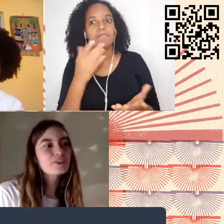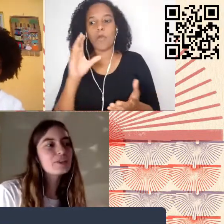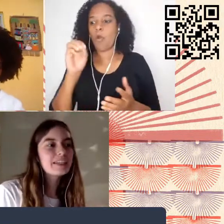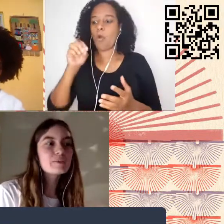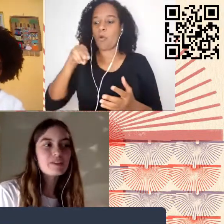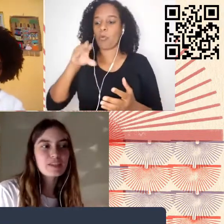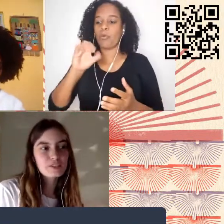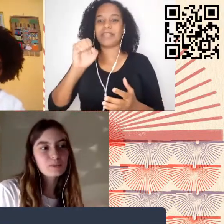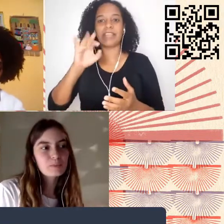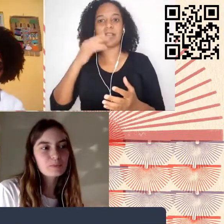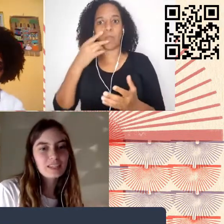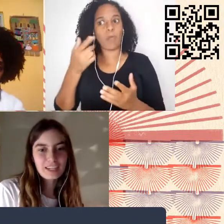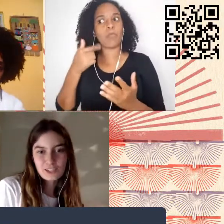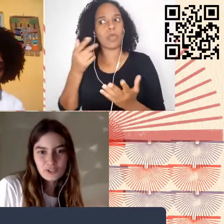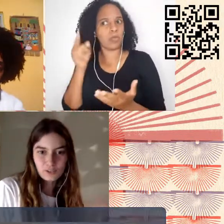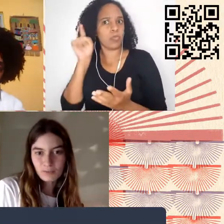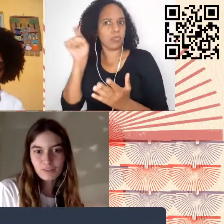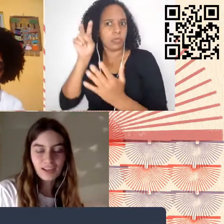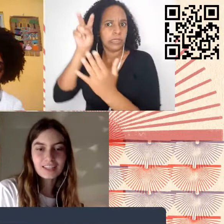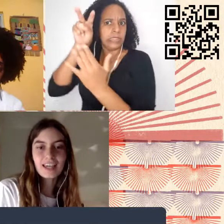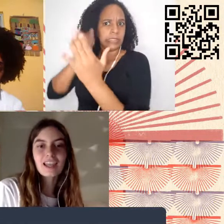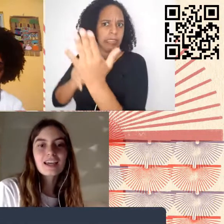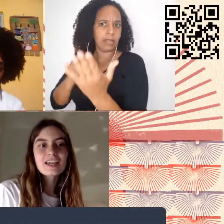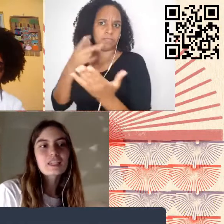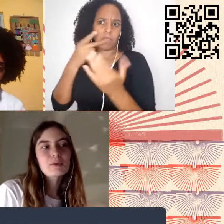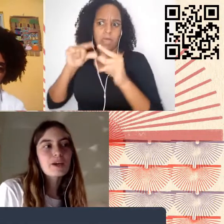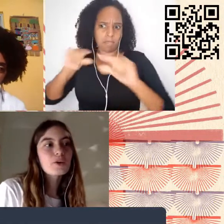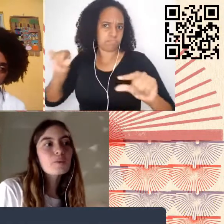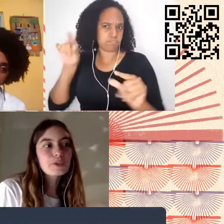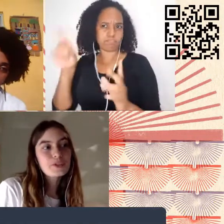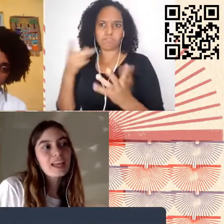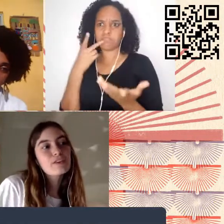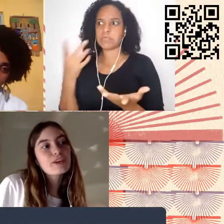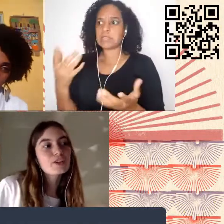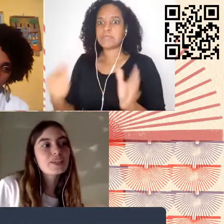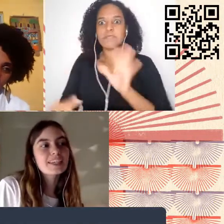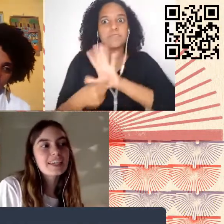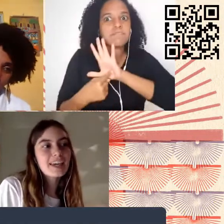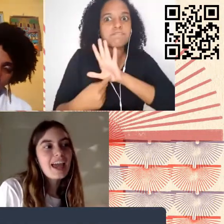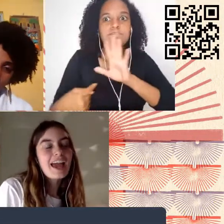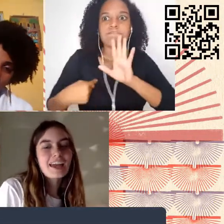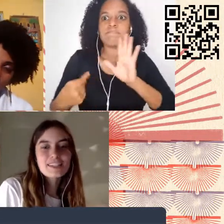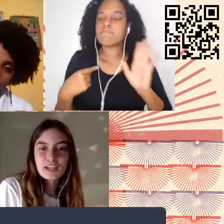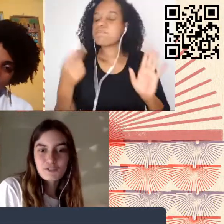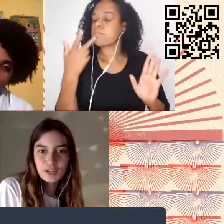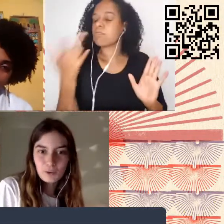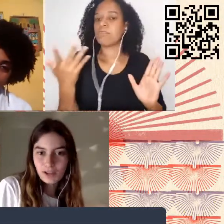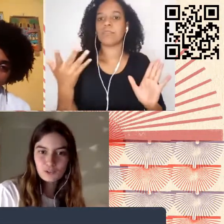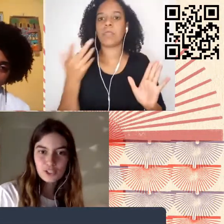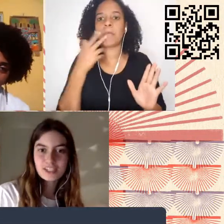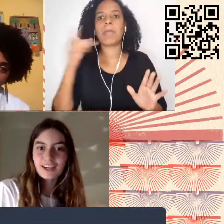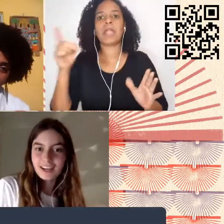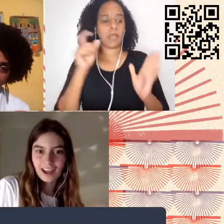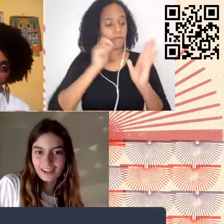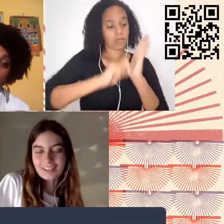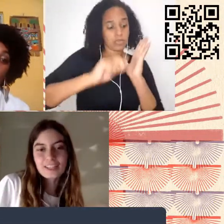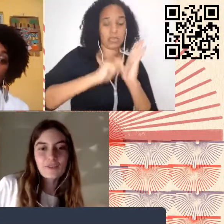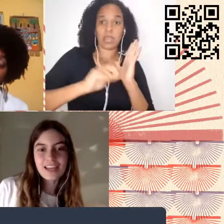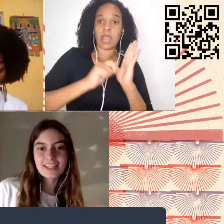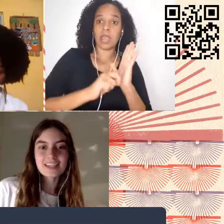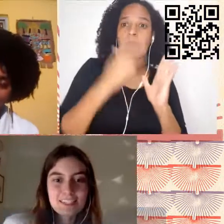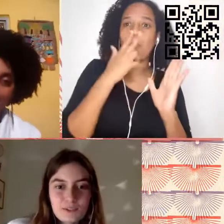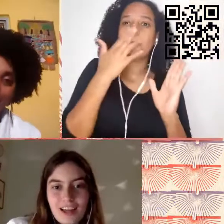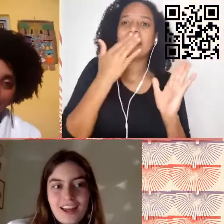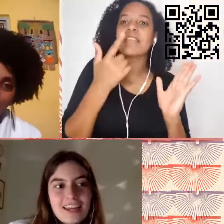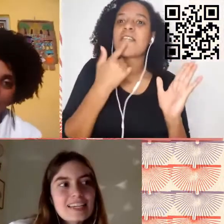né? Eu li uma vez um trecho de uma fala dela que me marcou muito, que ela falou que escrever é um ato de sangrar.